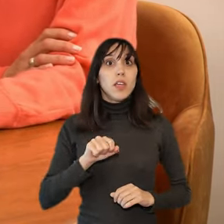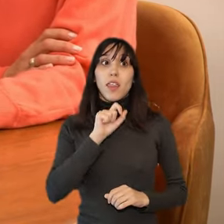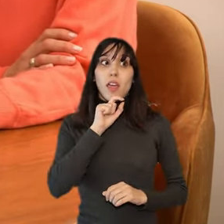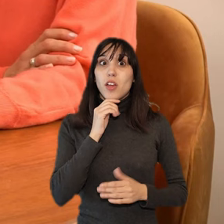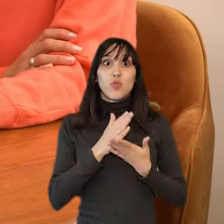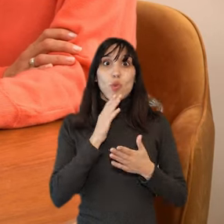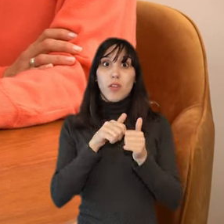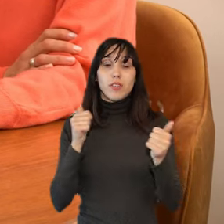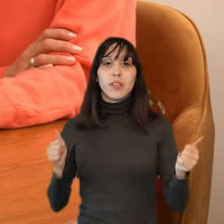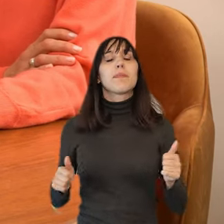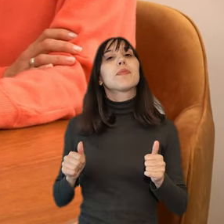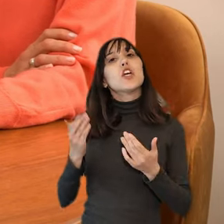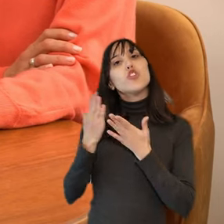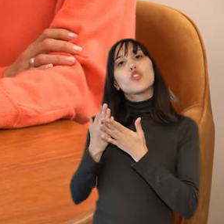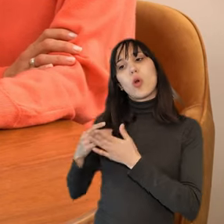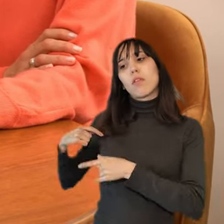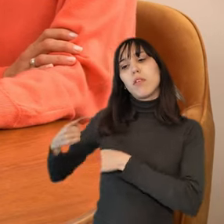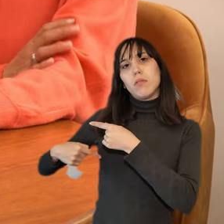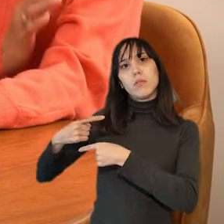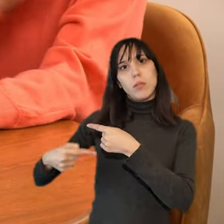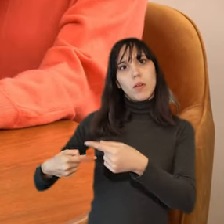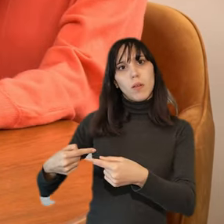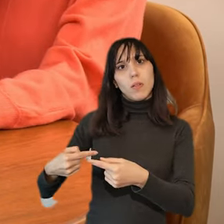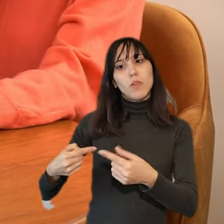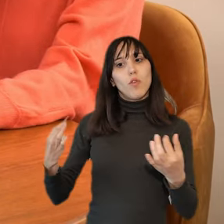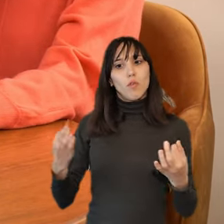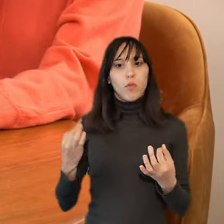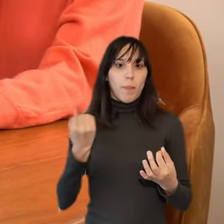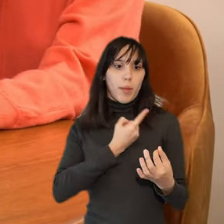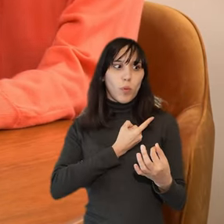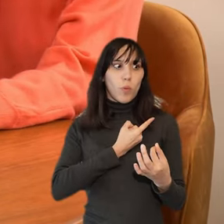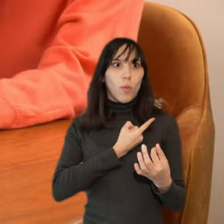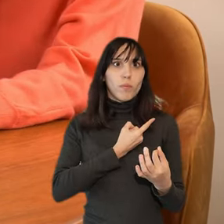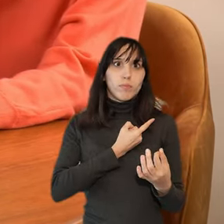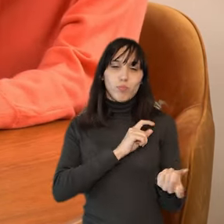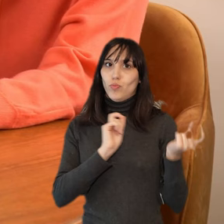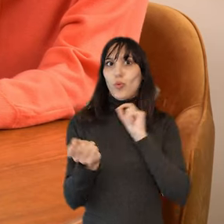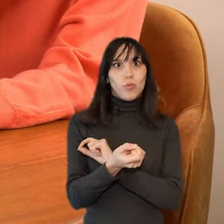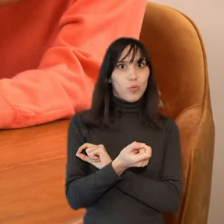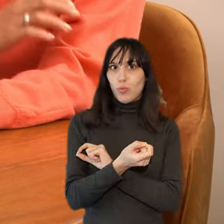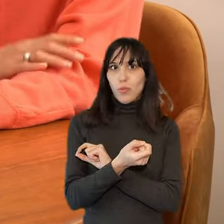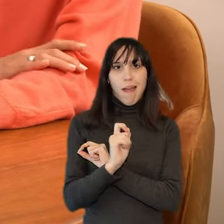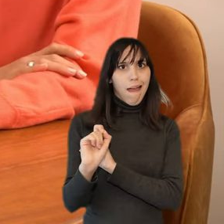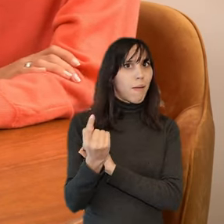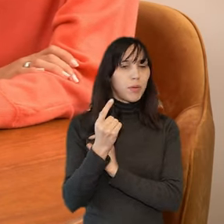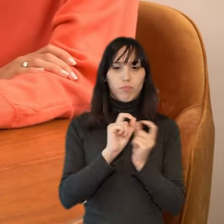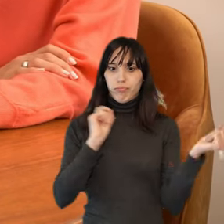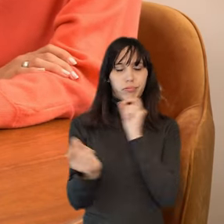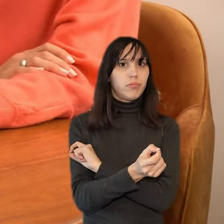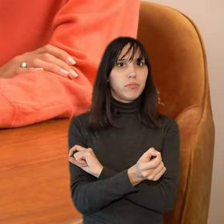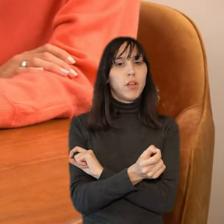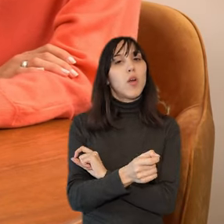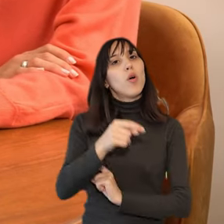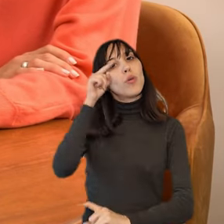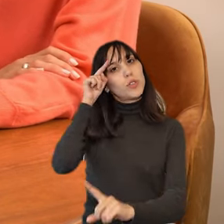assim e a própria escola tradicional e teve que se eh Reinventar rapidamente para para